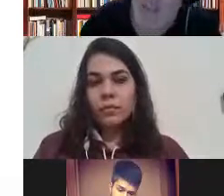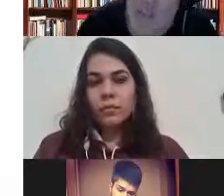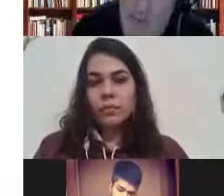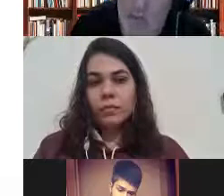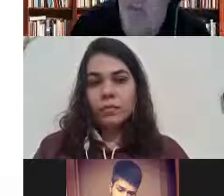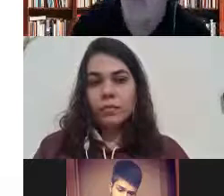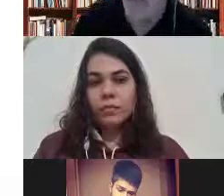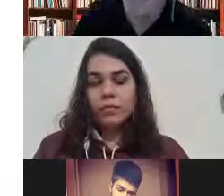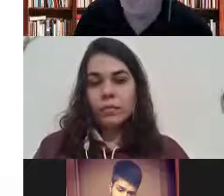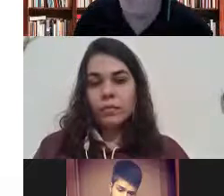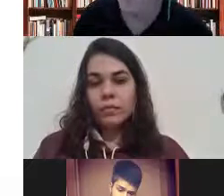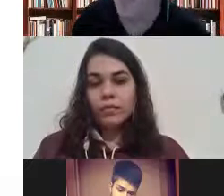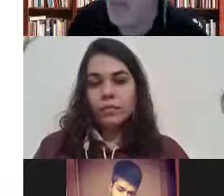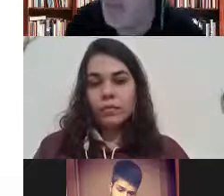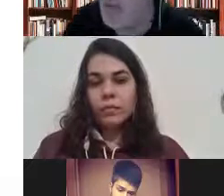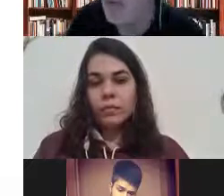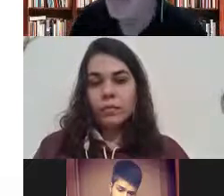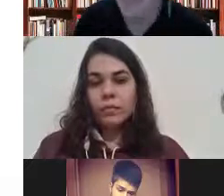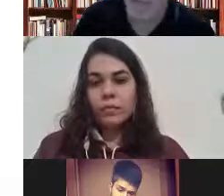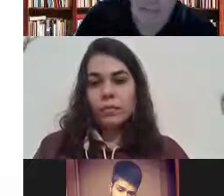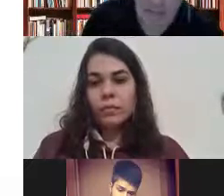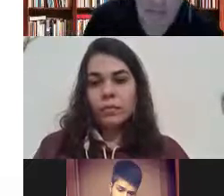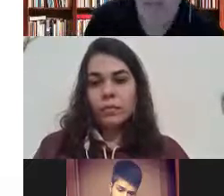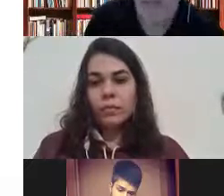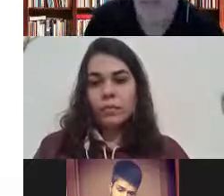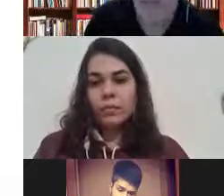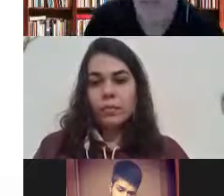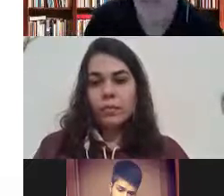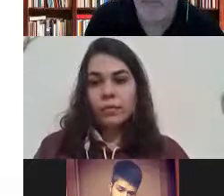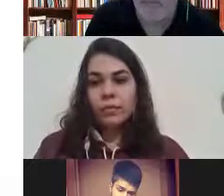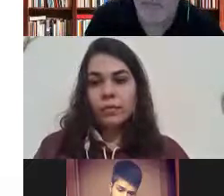porque o mercado de osmose é mais antigo que o de ultrafiltração.